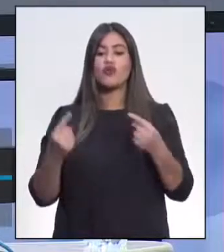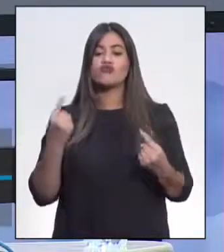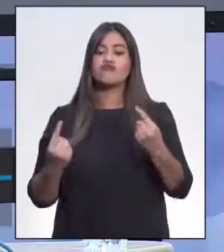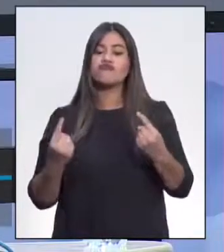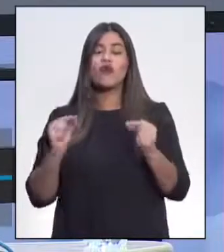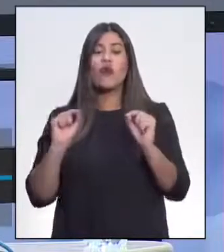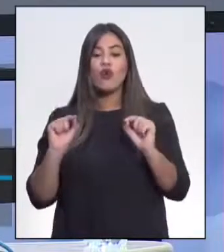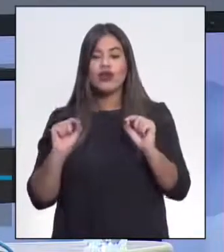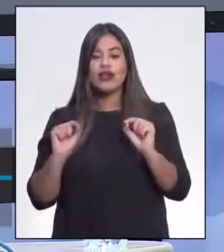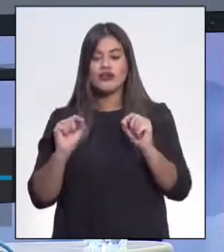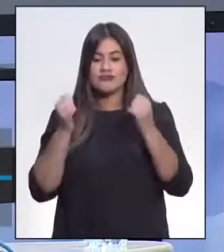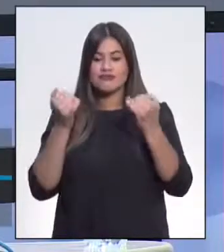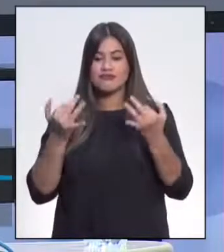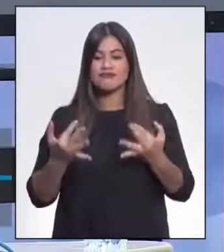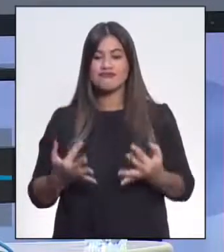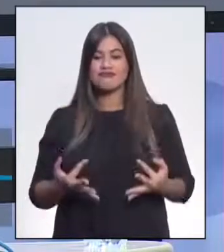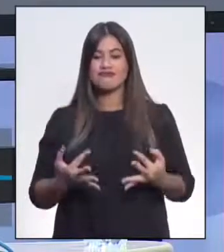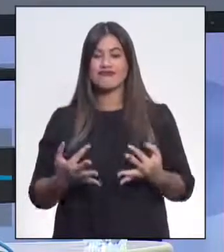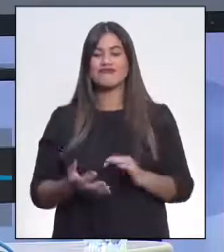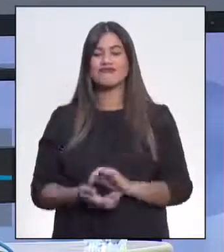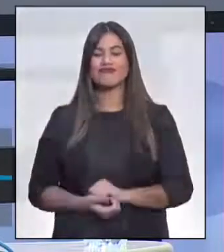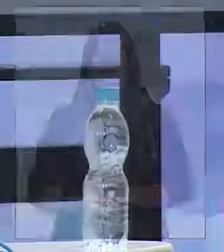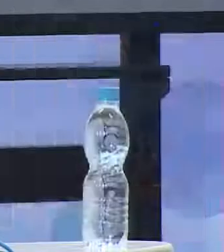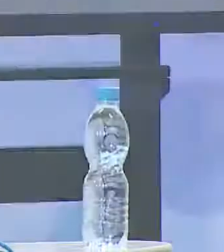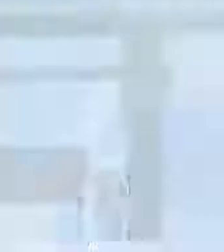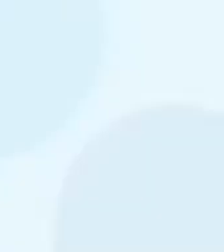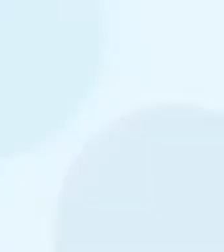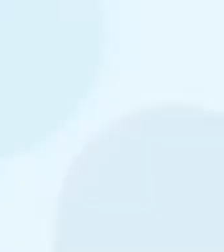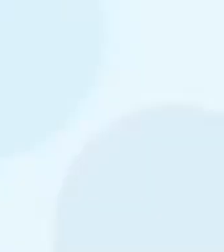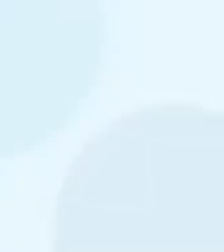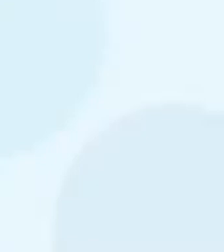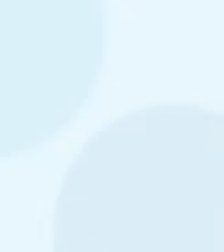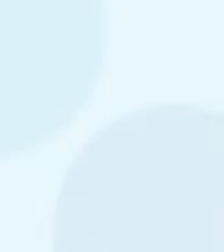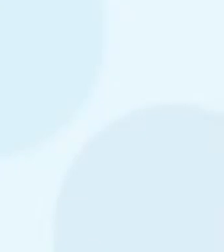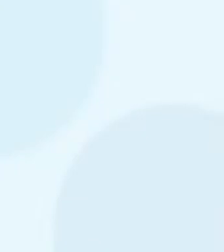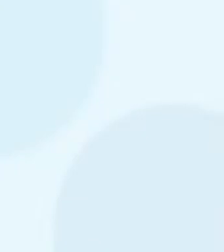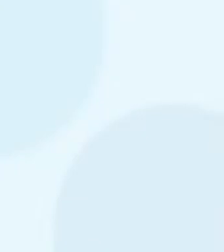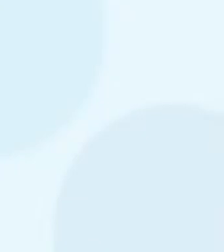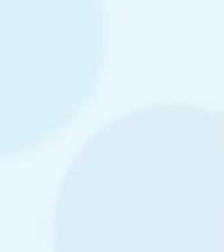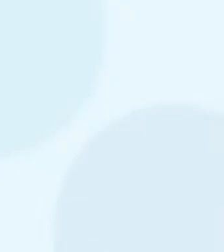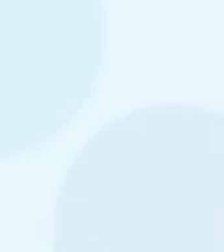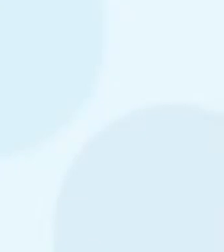conseguiram observar. Pode escrever aqui para mim, para a professora Márcia. 1 minuto.